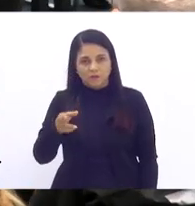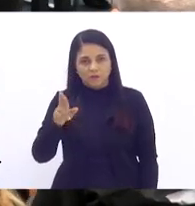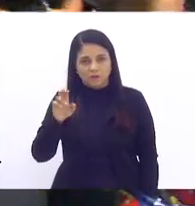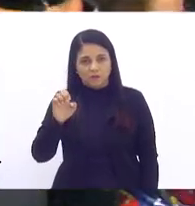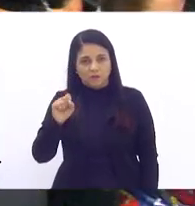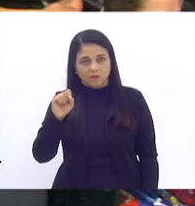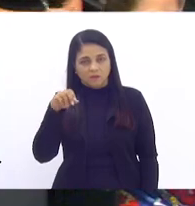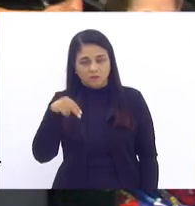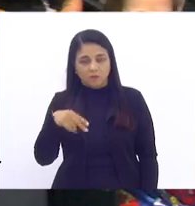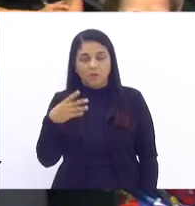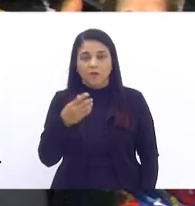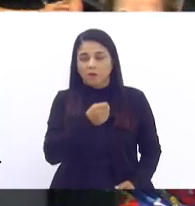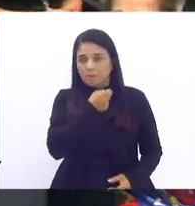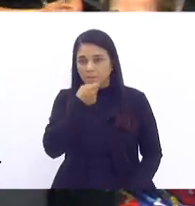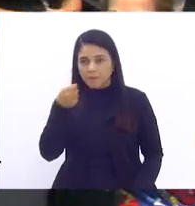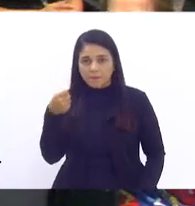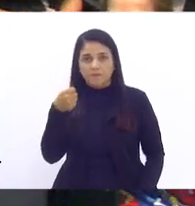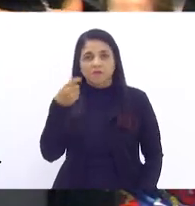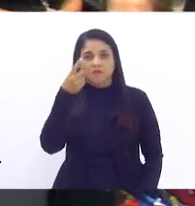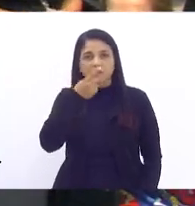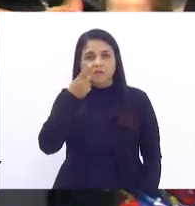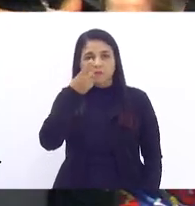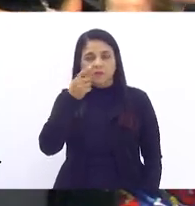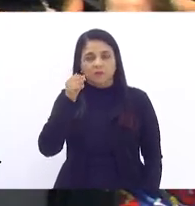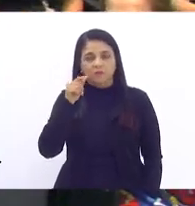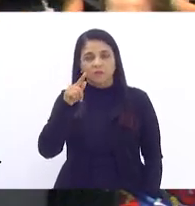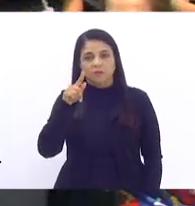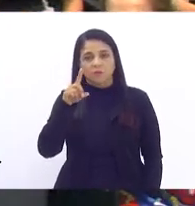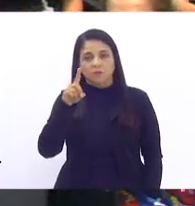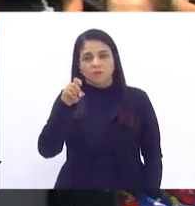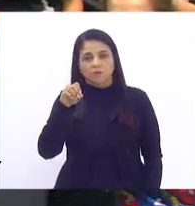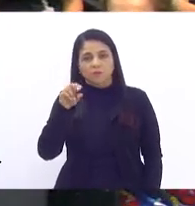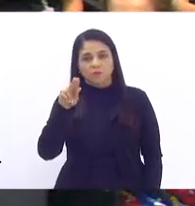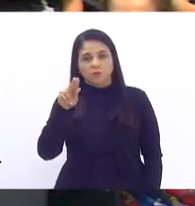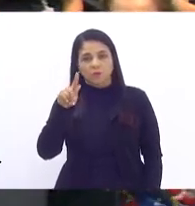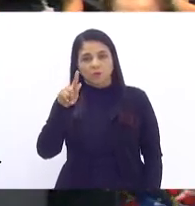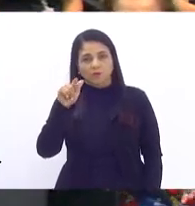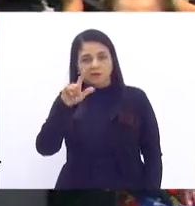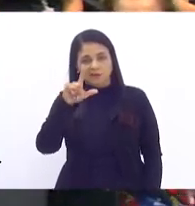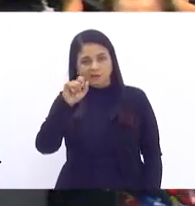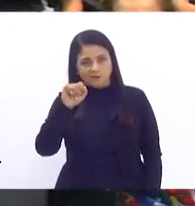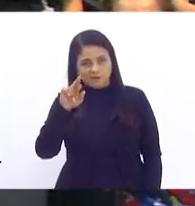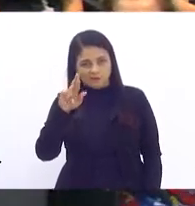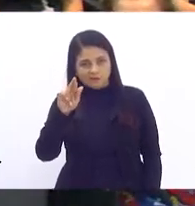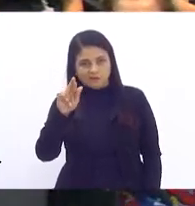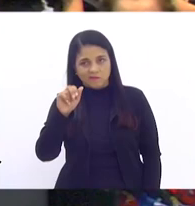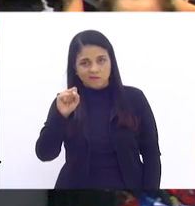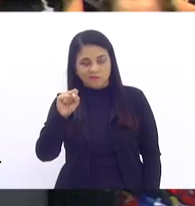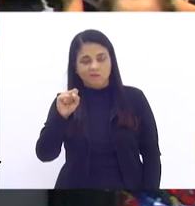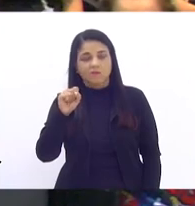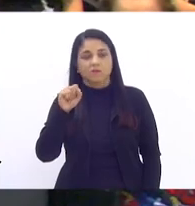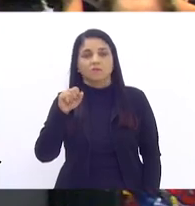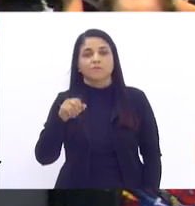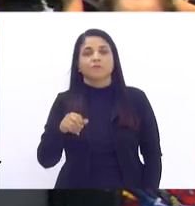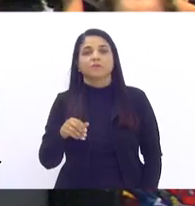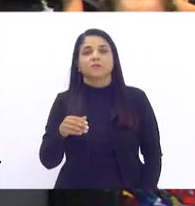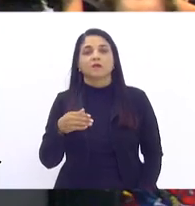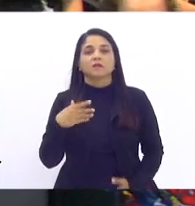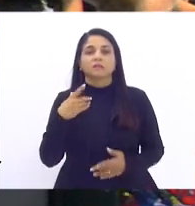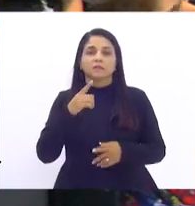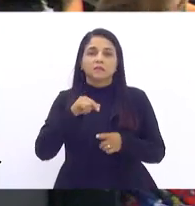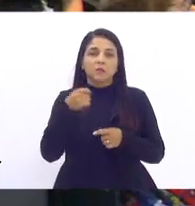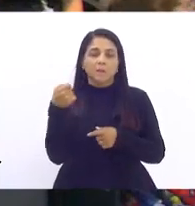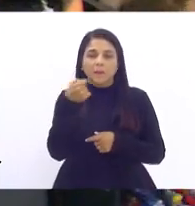passa a palavra para o deputado Douglas ruas para fazer também uma intervenção e depois a gente tá ansioso aqui para ouvir a doutora